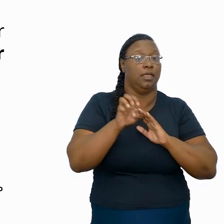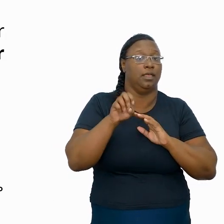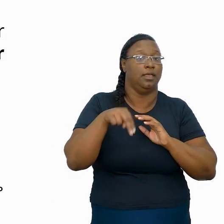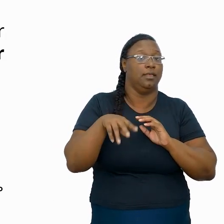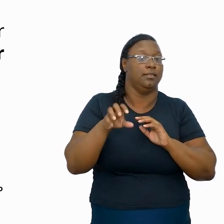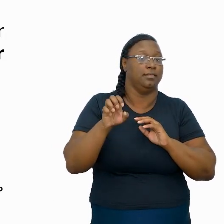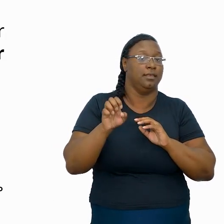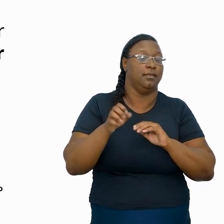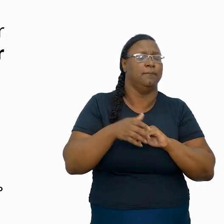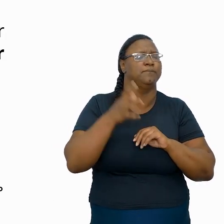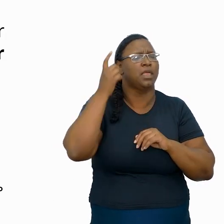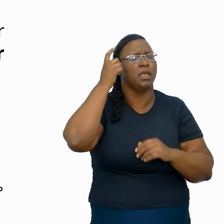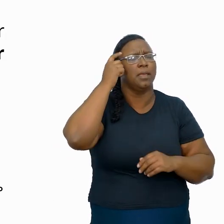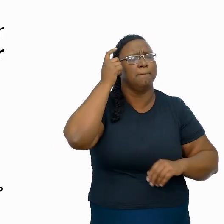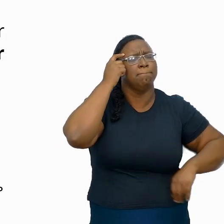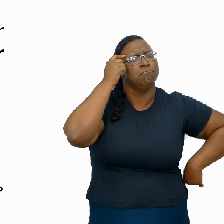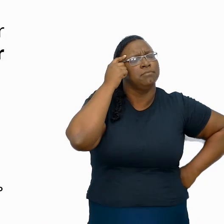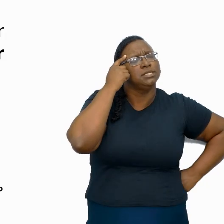né, pensar